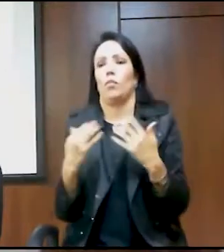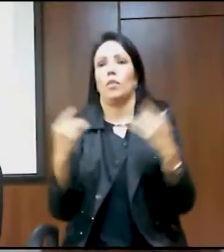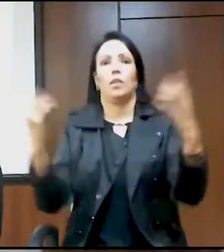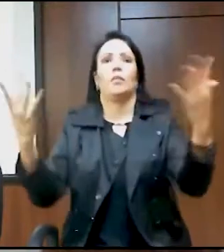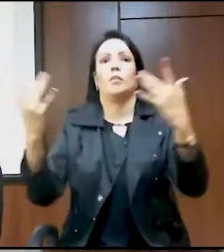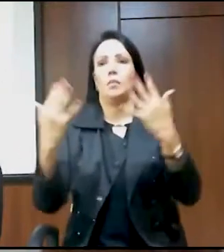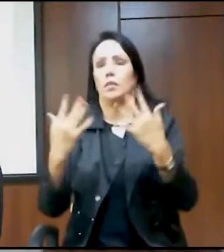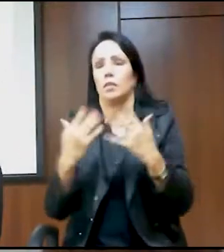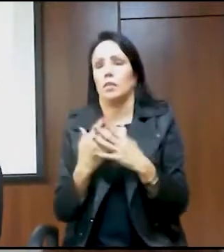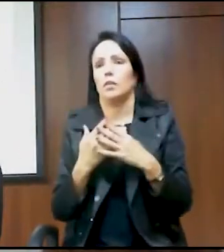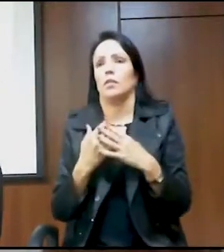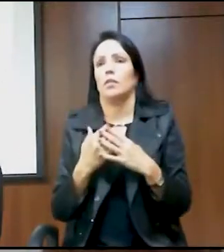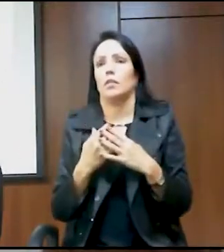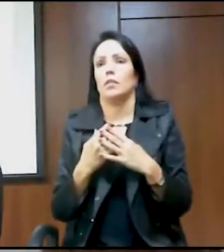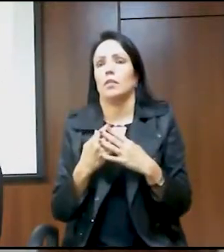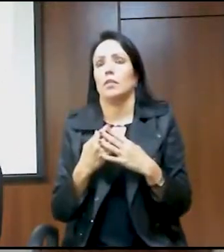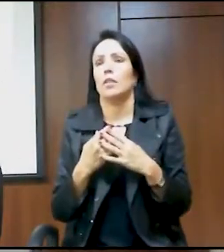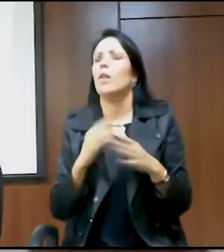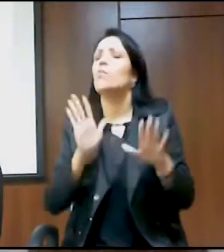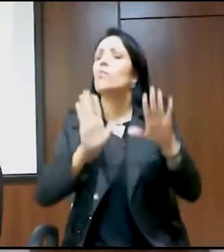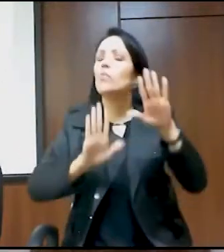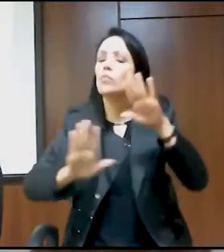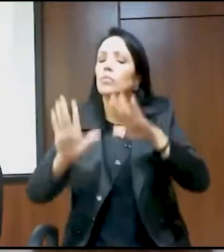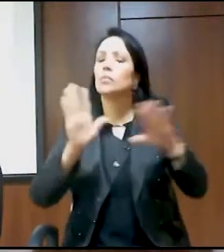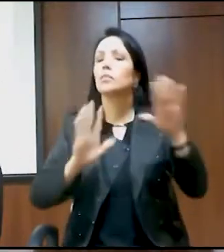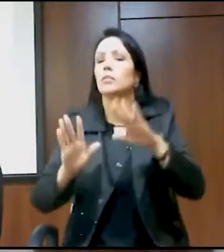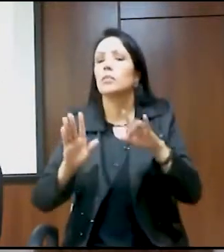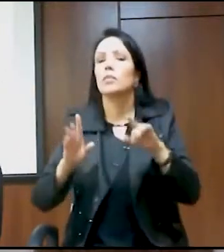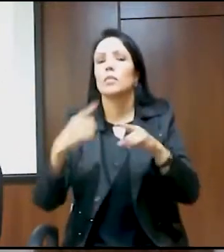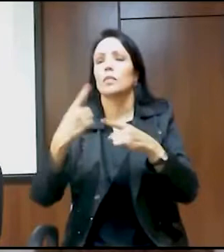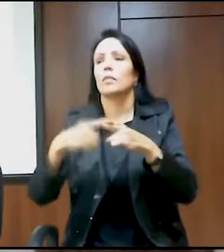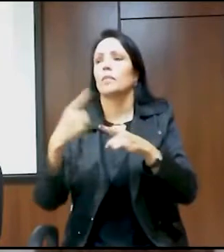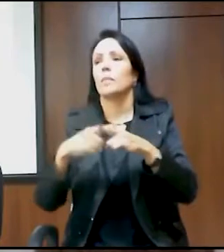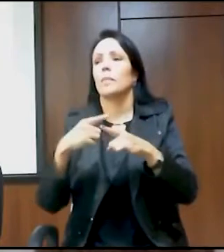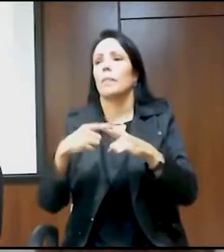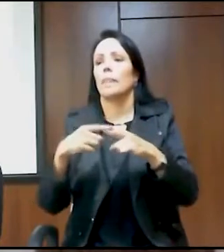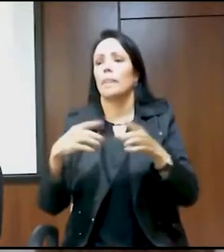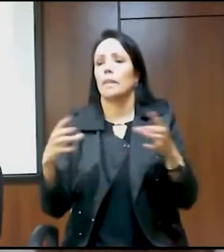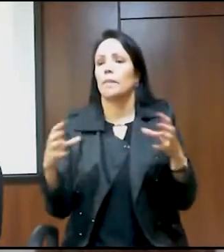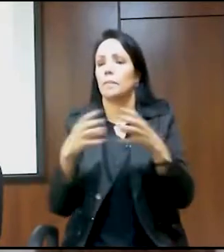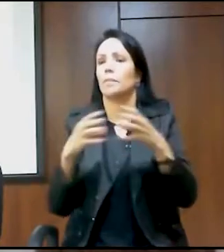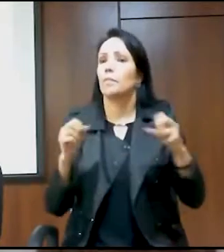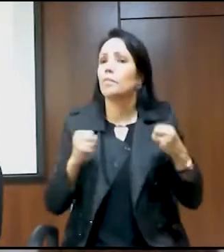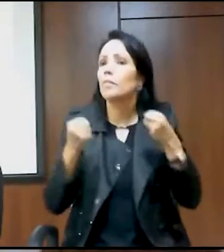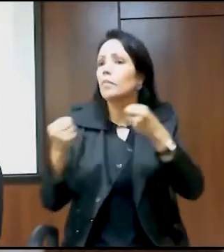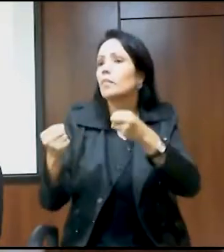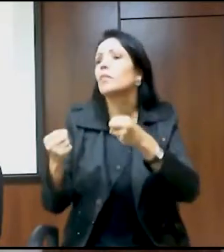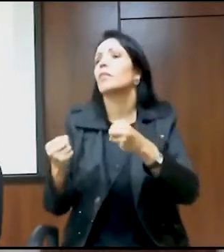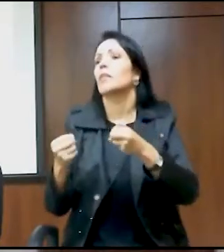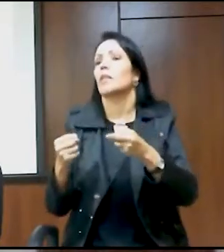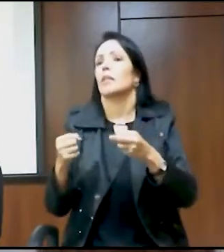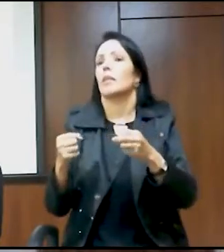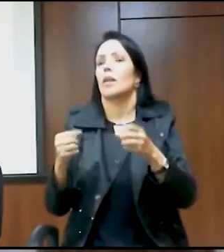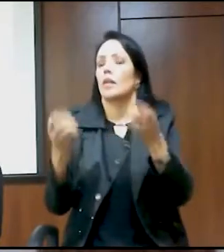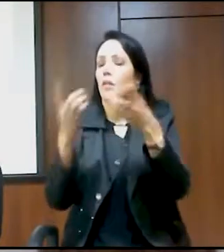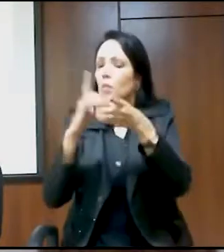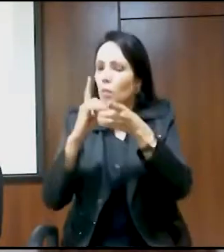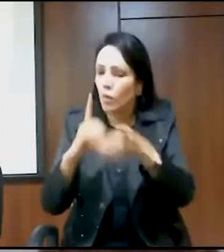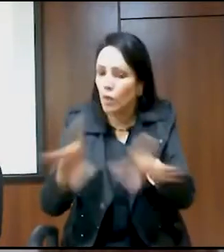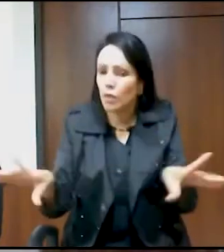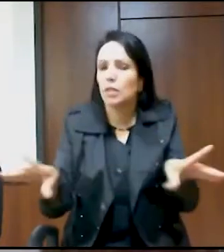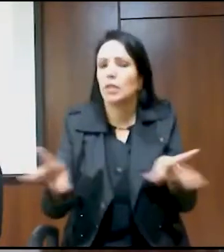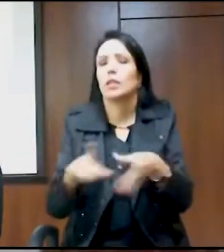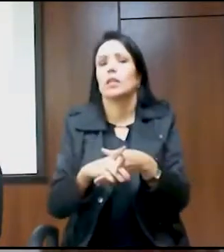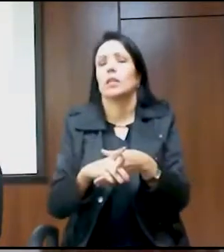demanda, né? Então são alguns cuidados, porque o que a gente construiu na luta da redemocratização dos anos